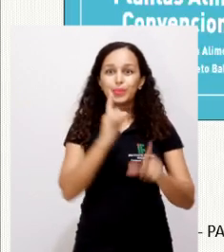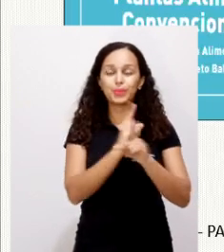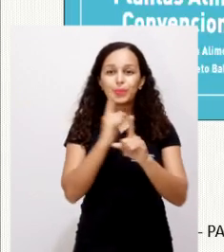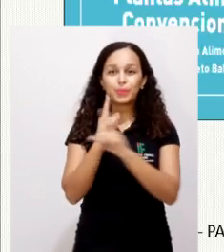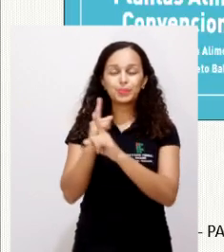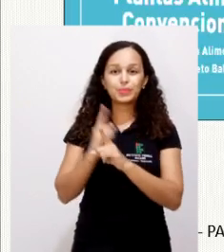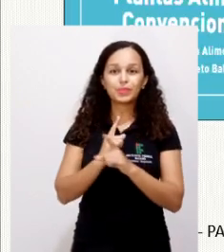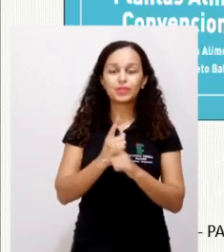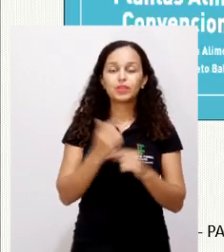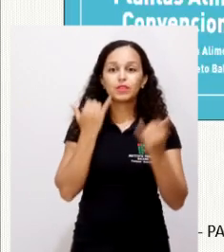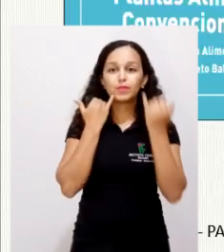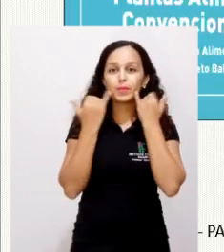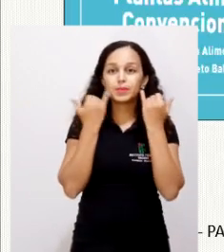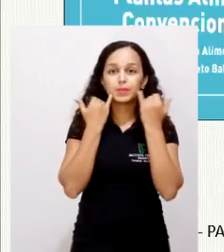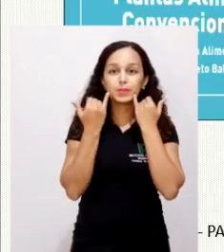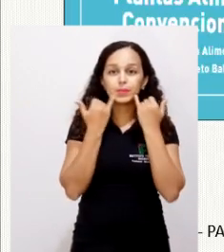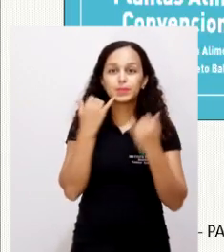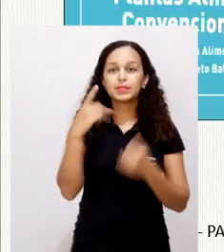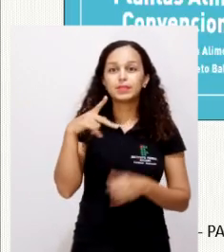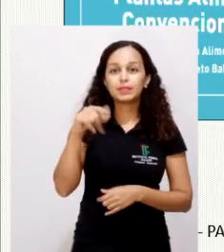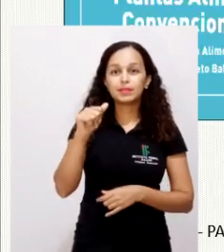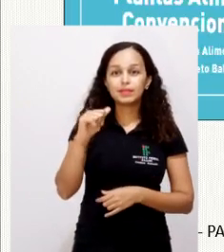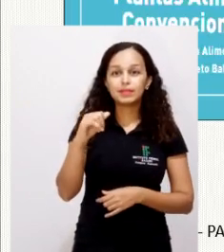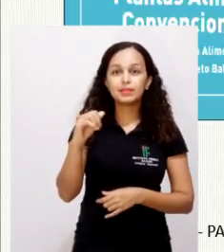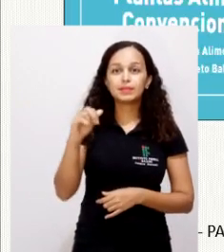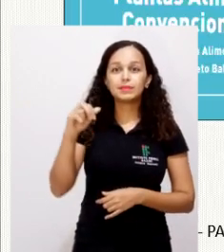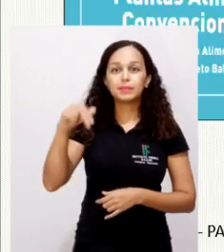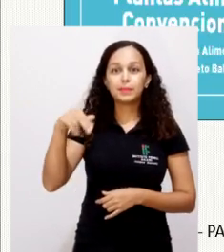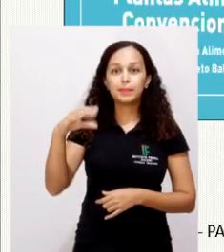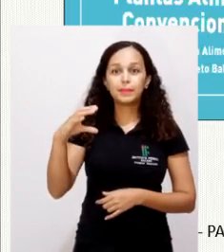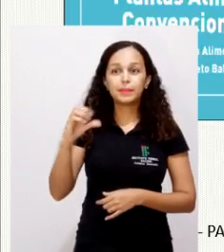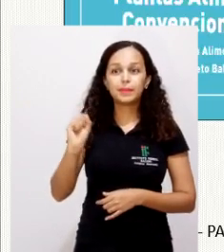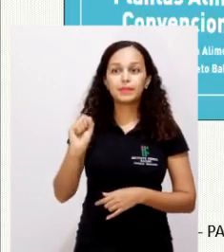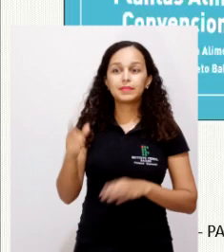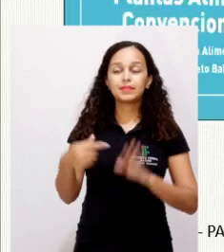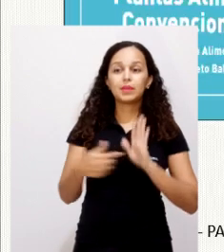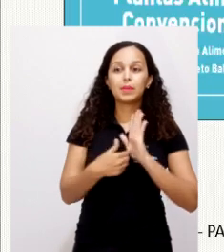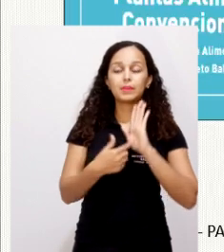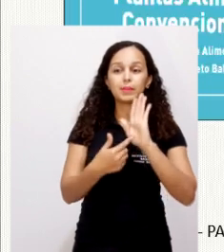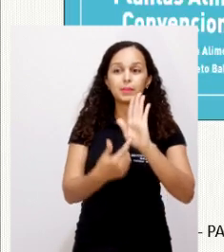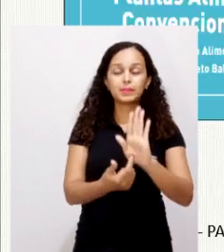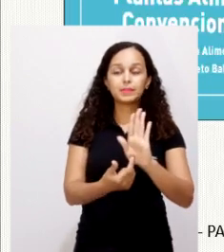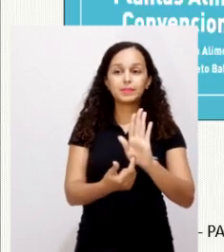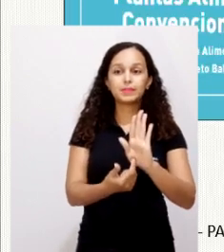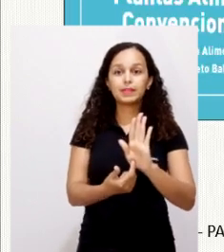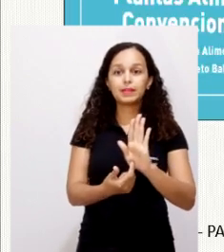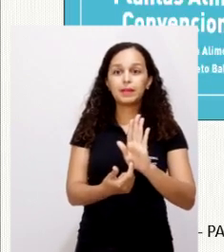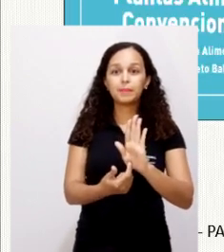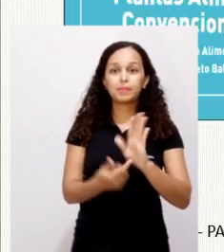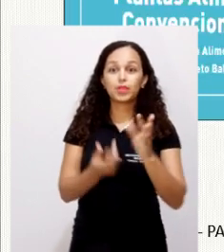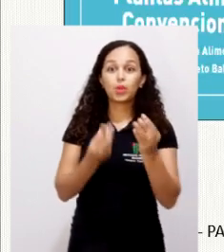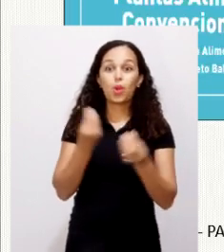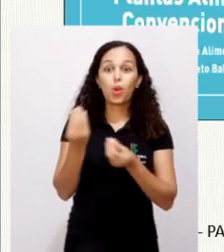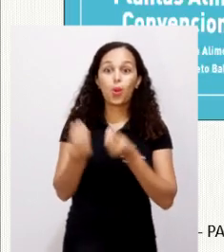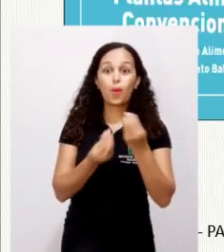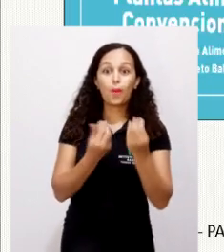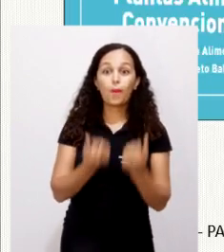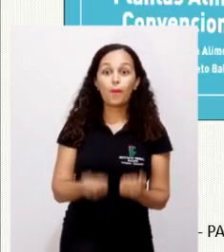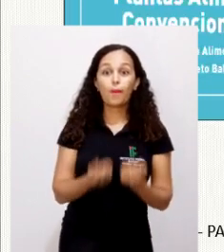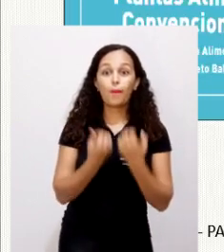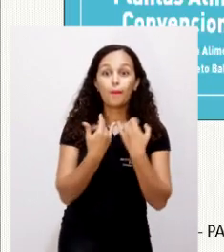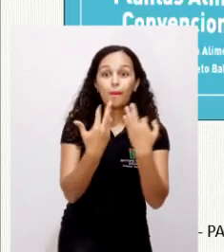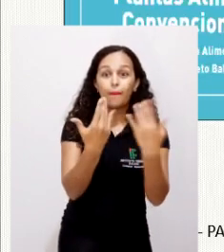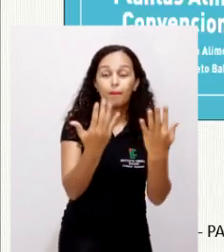à punk, como eu coloquei aqui, para mostrar para vocês sobre a punk, como plantar, como cuidar